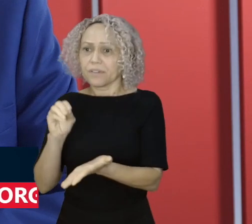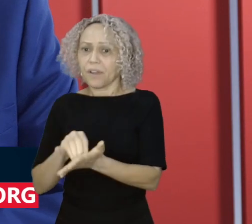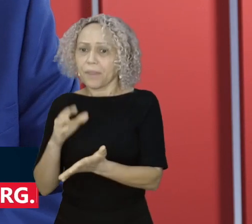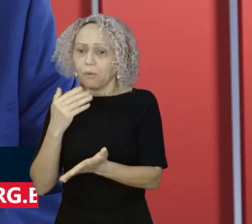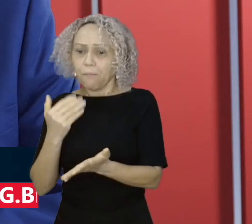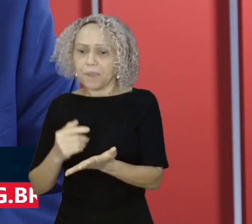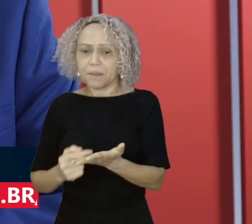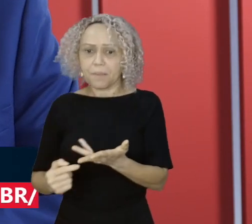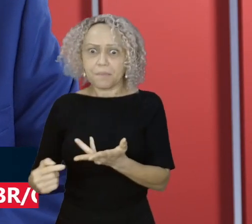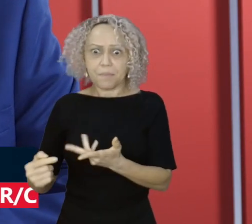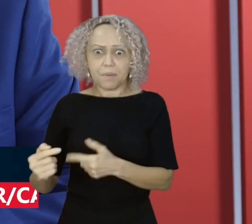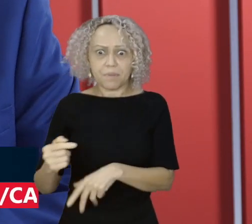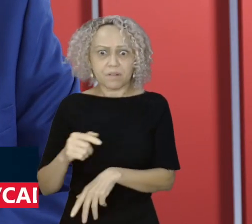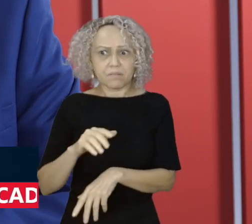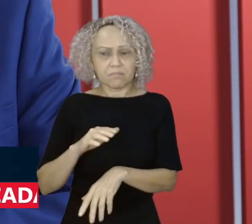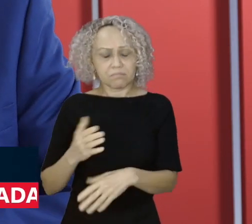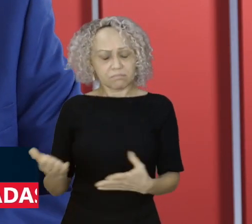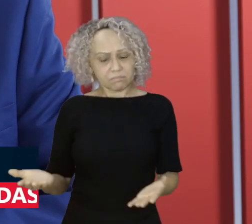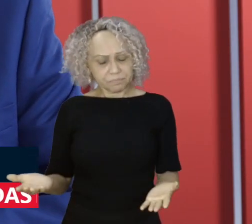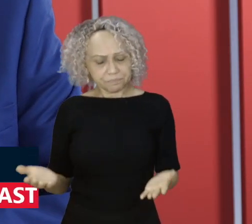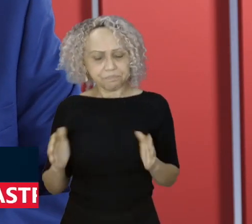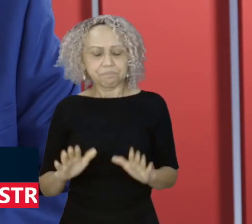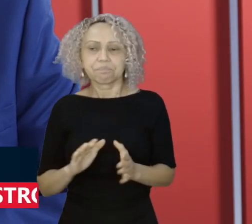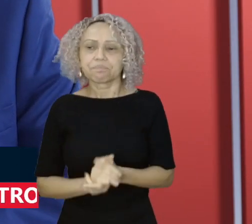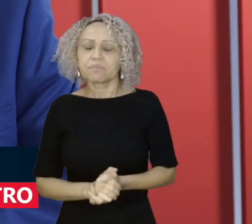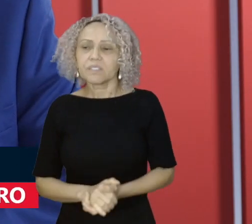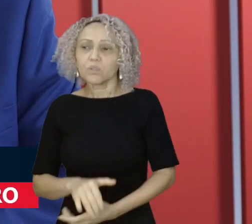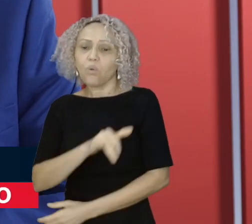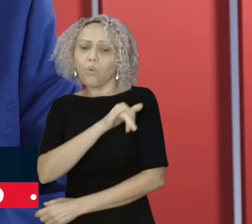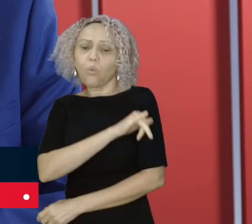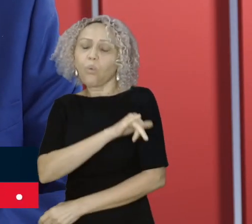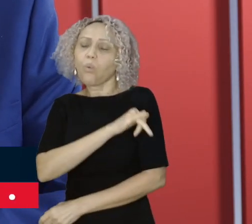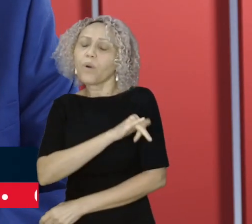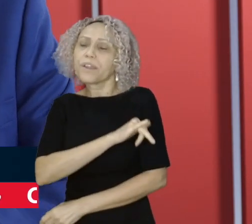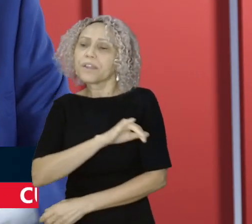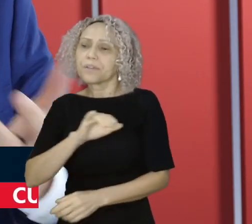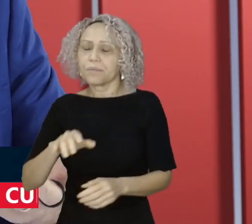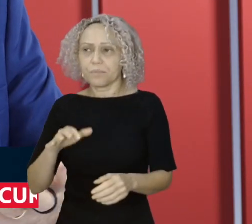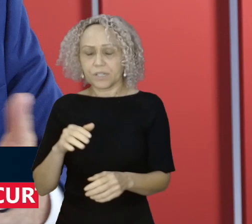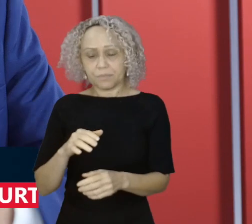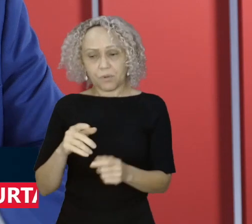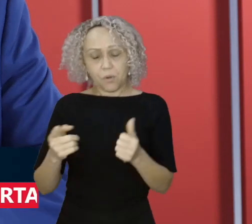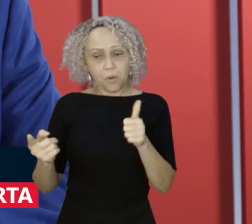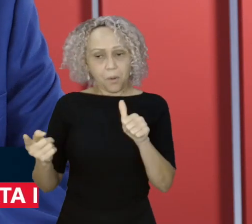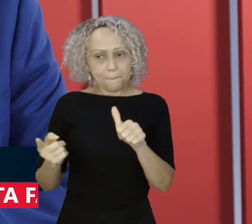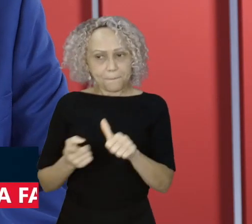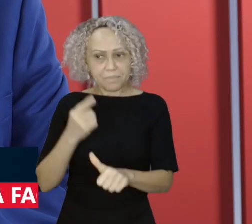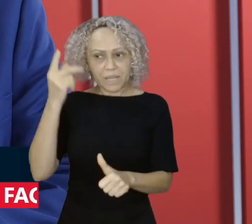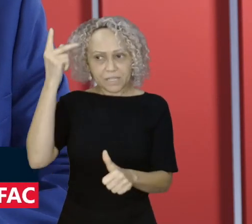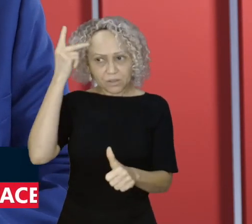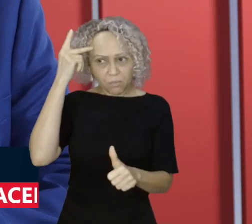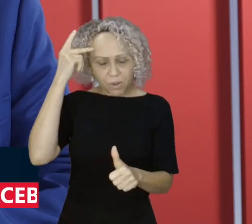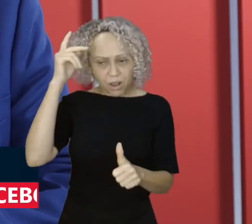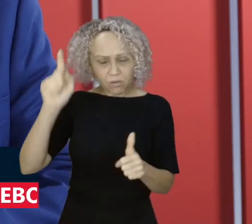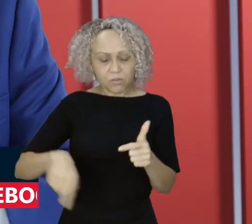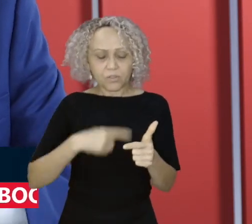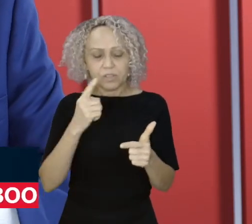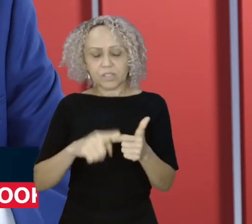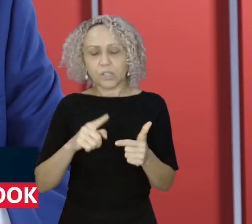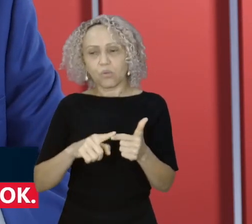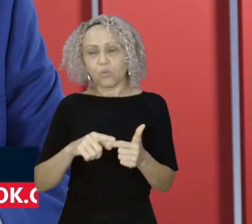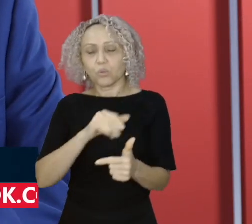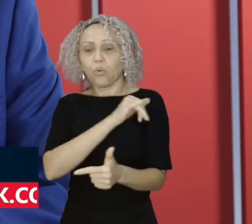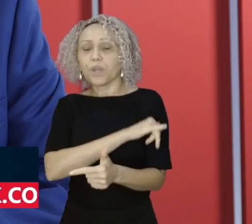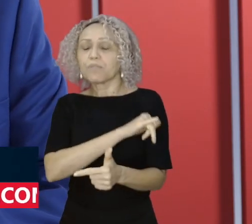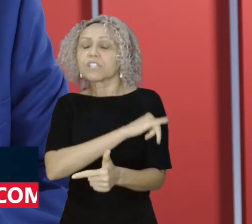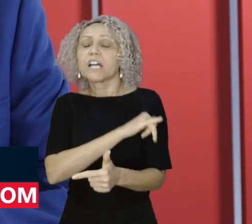alto. É o segundo estado com maior déficit habitacional do Brasil. Né? Nós temos São Paulo e depois o Rio de Janeiro. Rio de Janeiro é uma cidade, a cidade